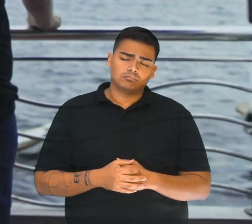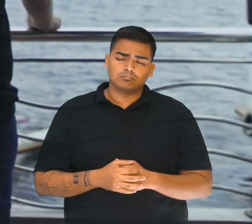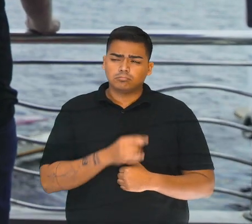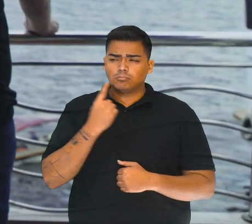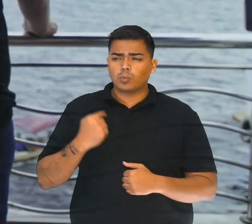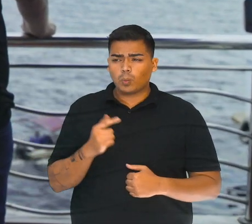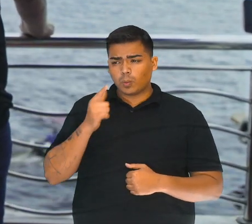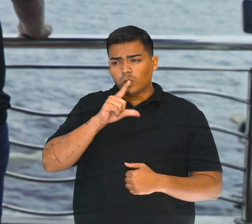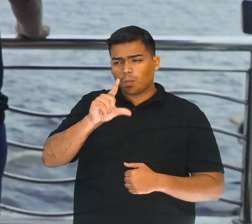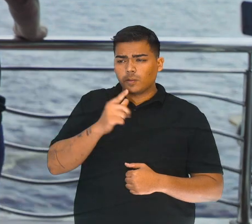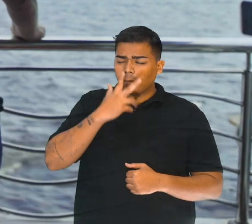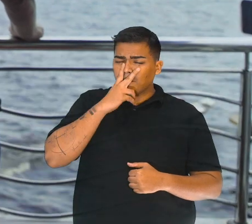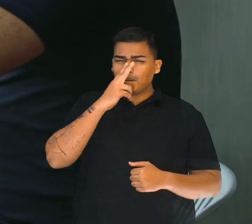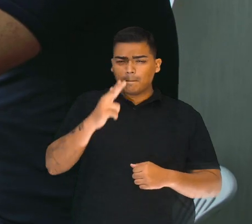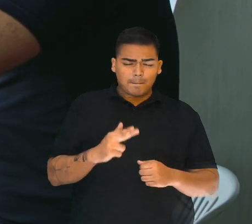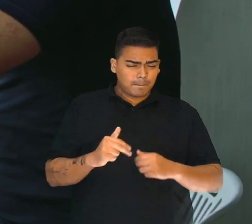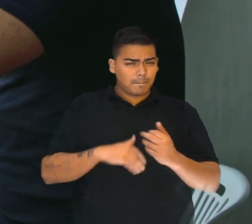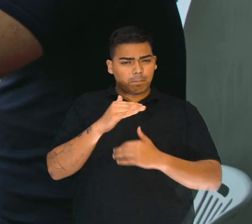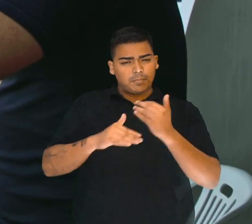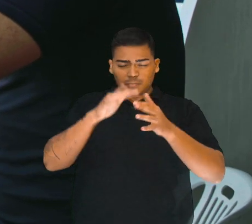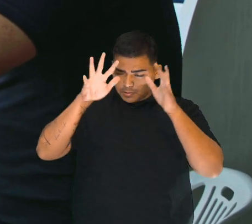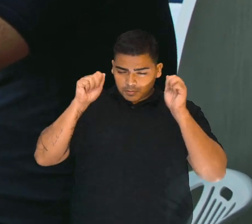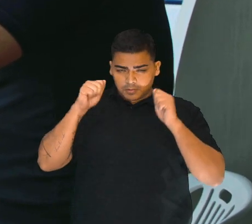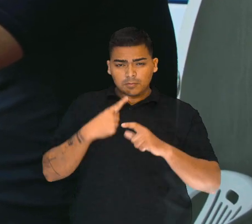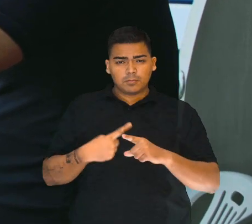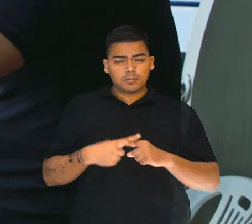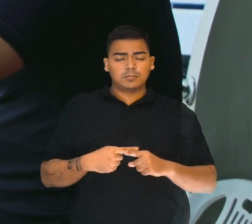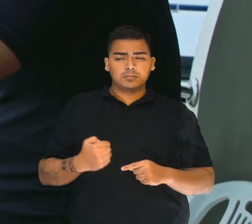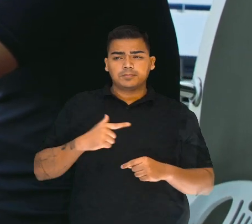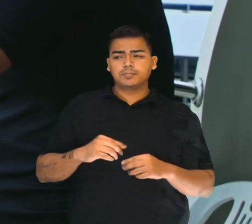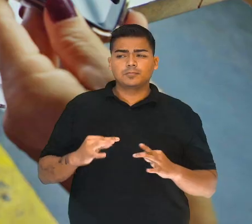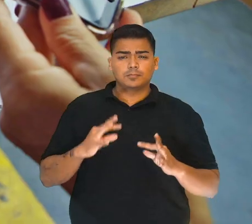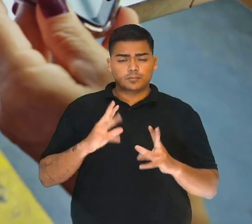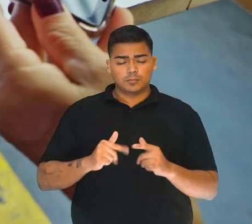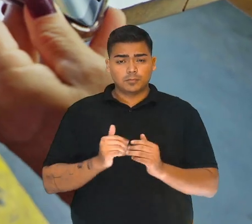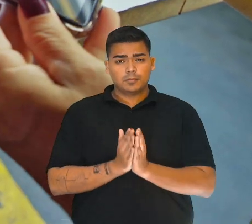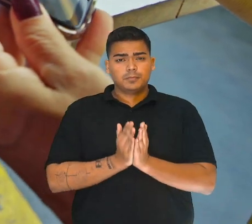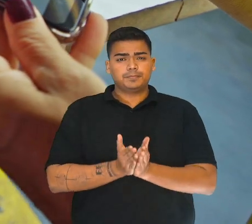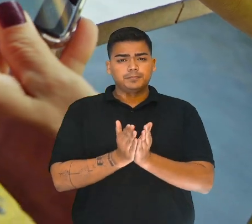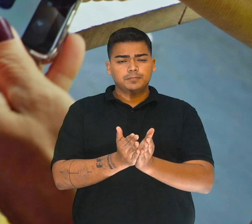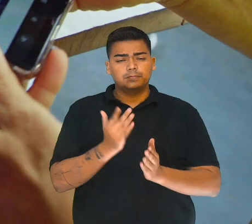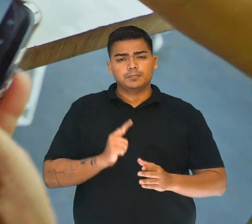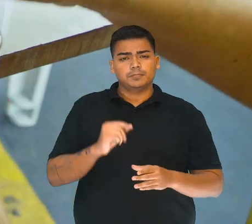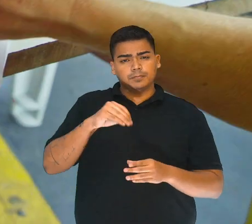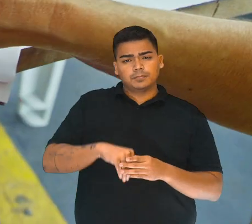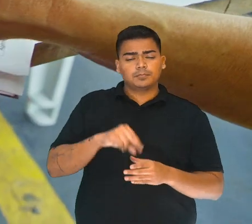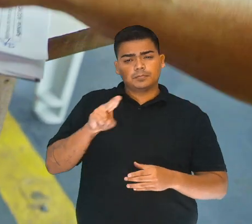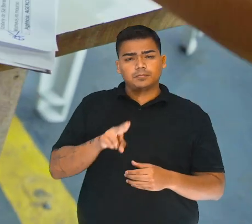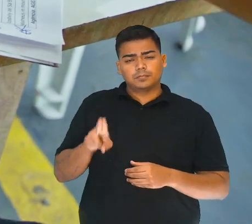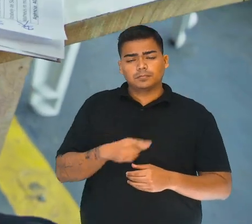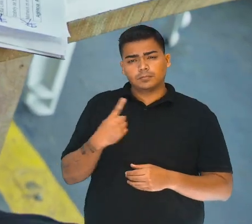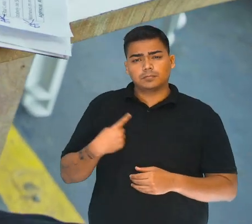A gente é considerado o Uber da Amazônia, vamos dizer assim, decolar da Amazônia, né? Porque hoje todas as embarcações parceiras estão dentro da